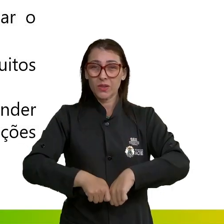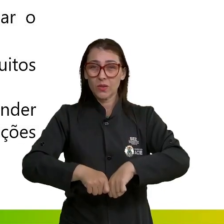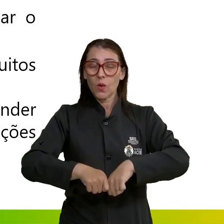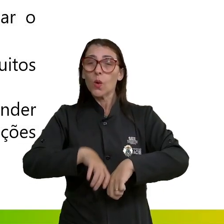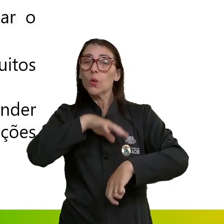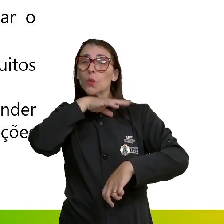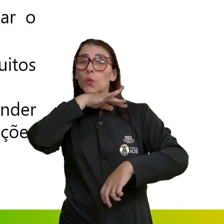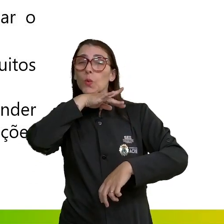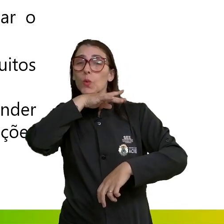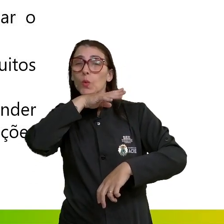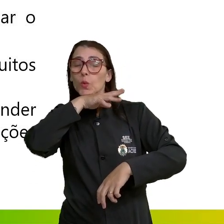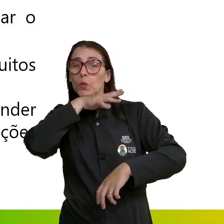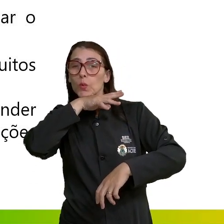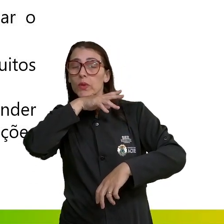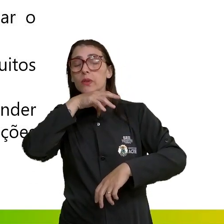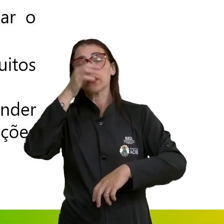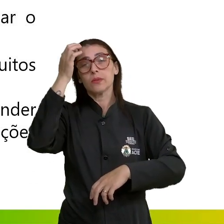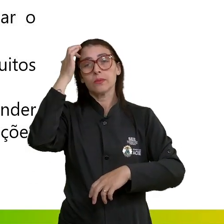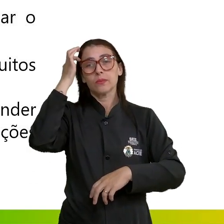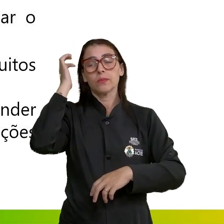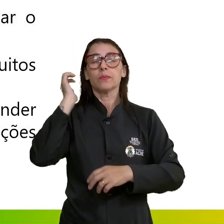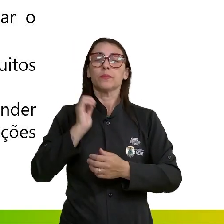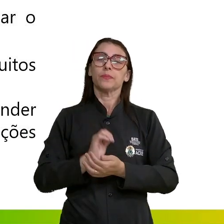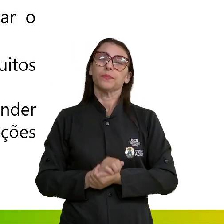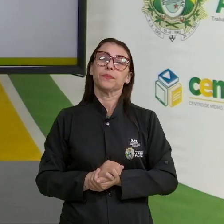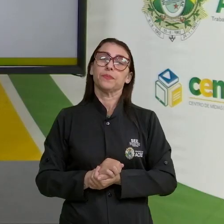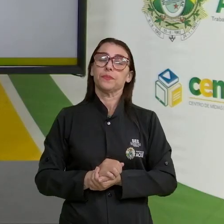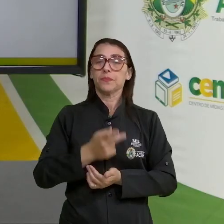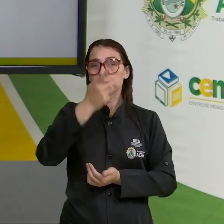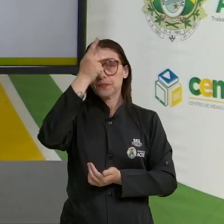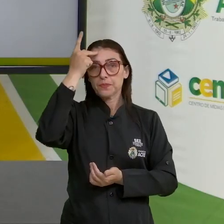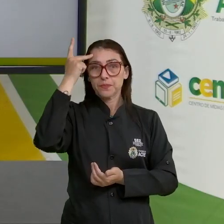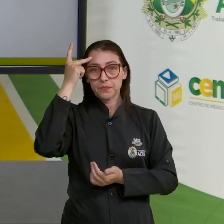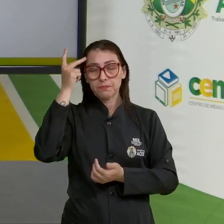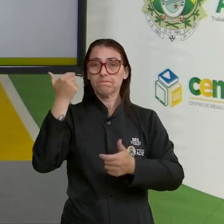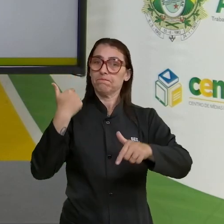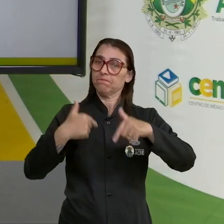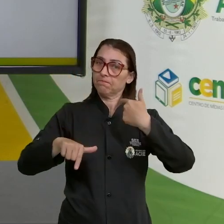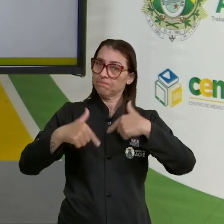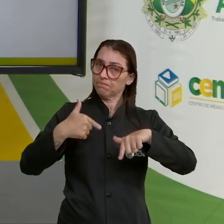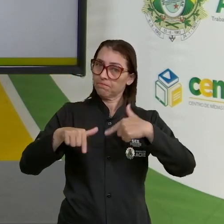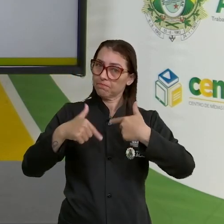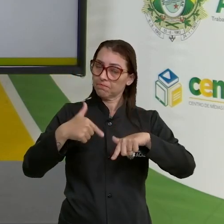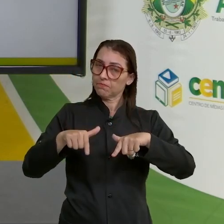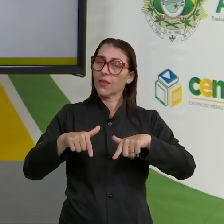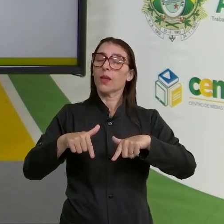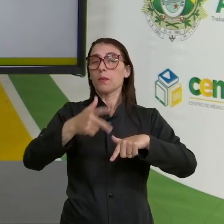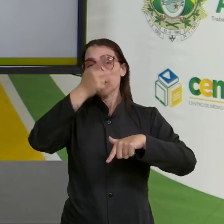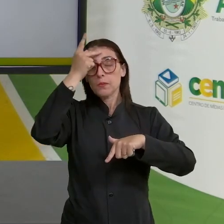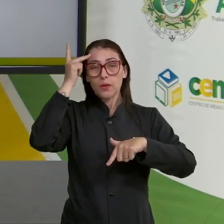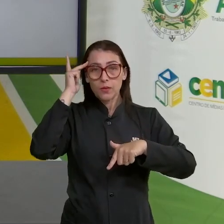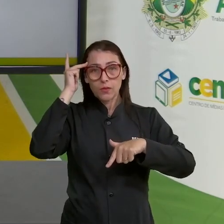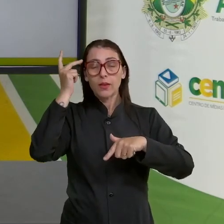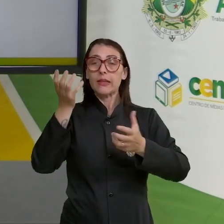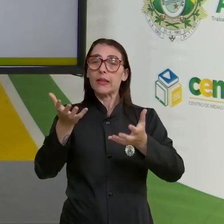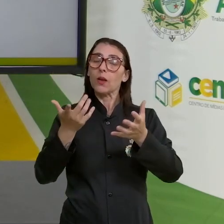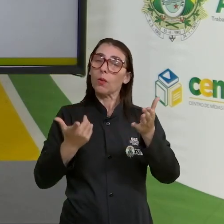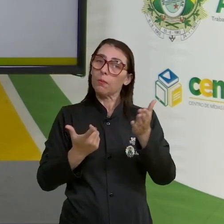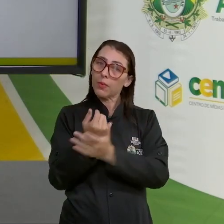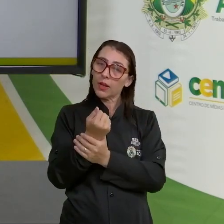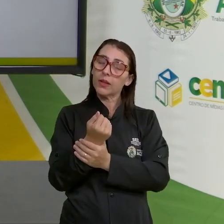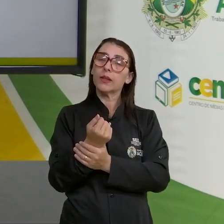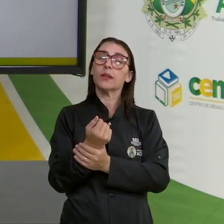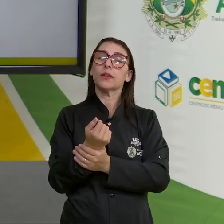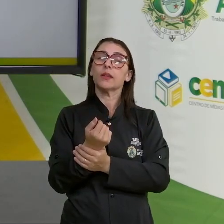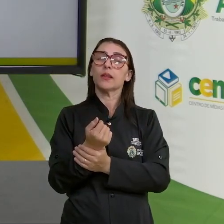condições degradantes, ou seja, as pessoas vão ter que trabalhar para suprir as necessidades e muitas vezes para